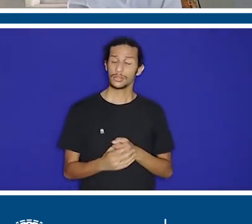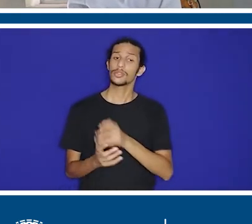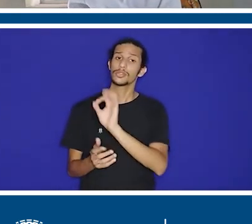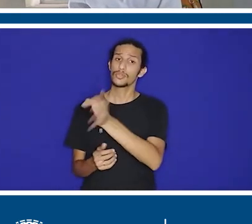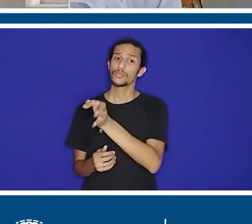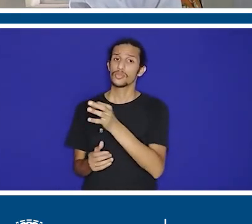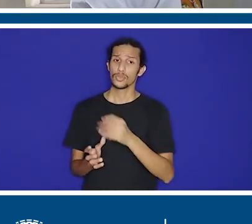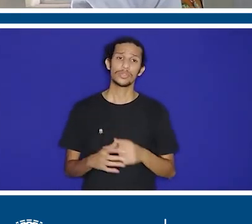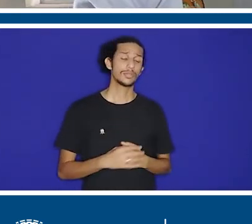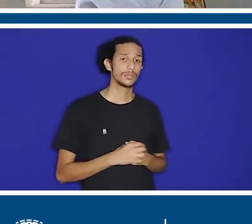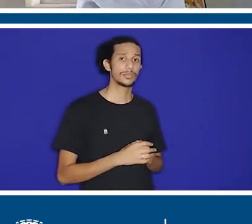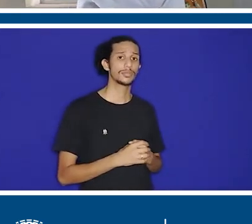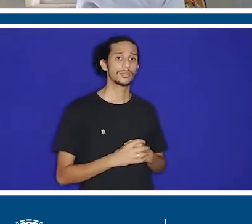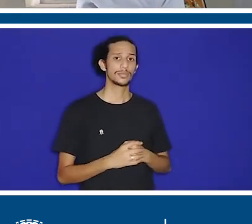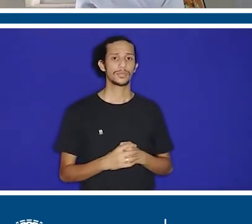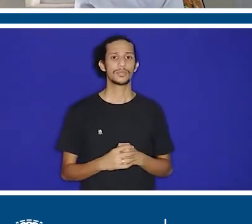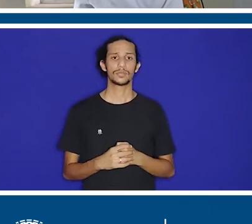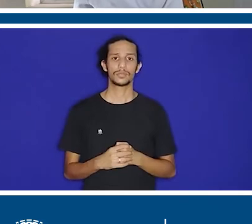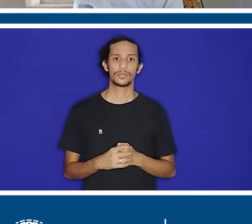Isso.